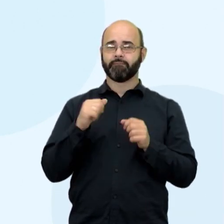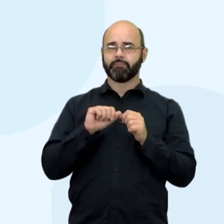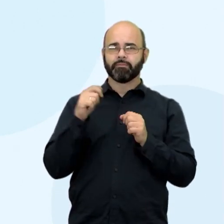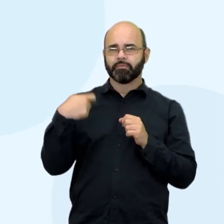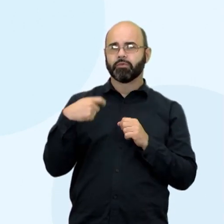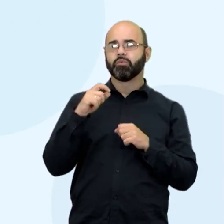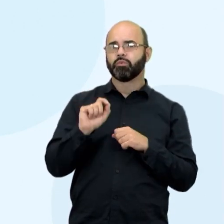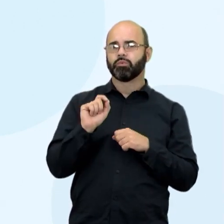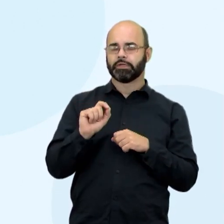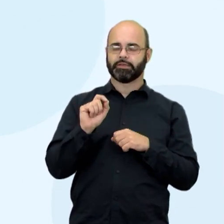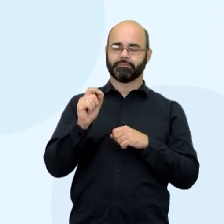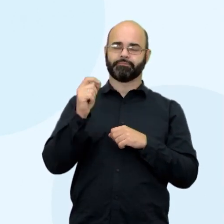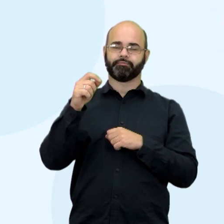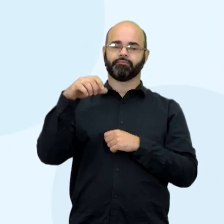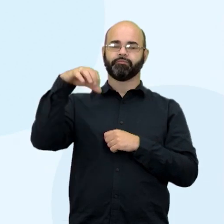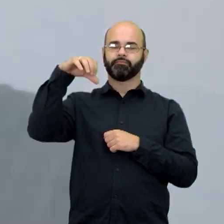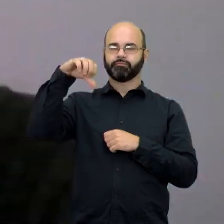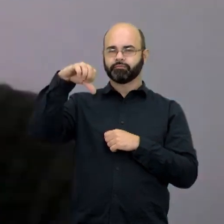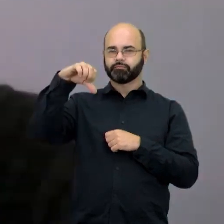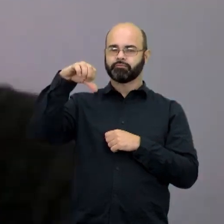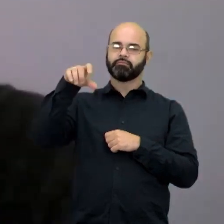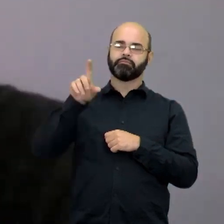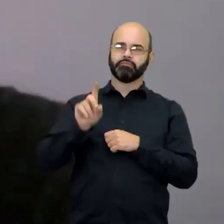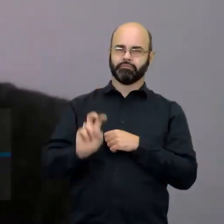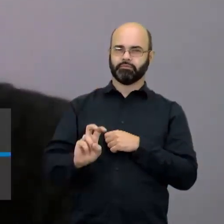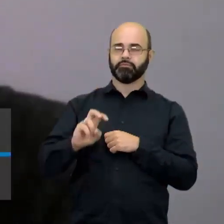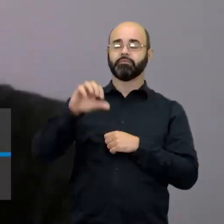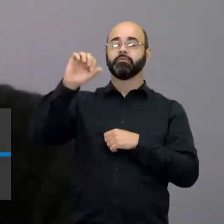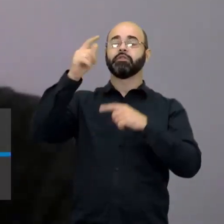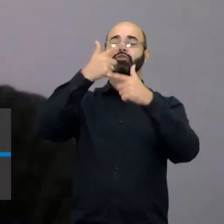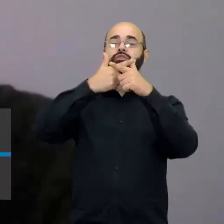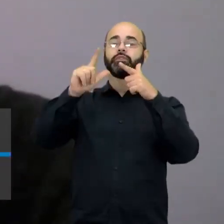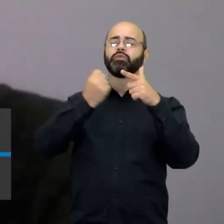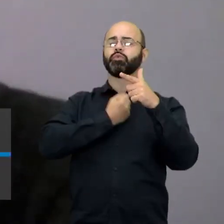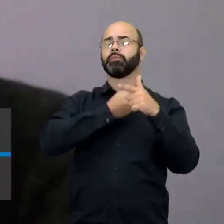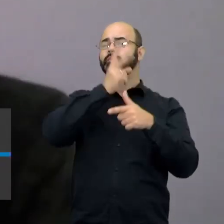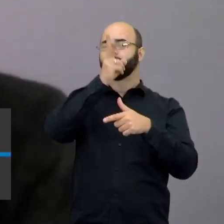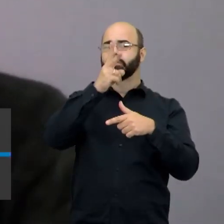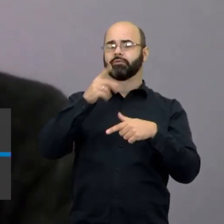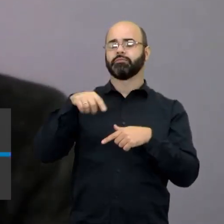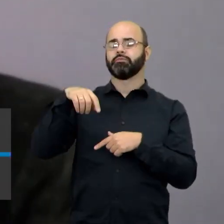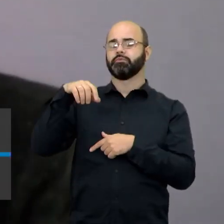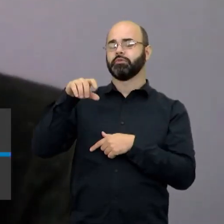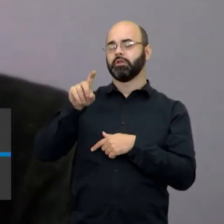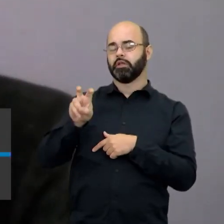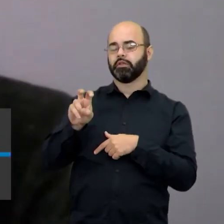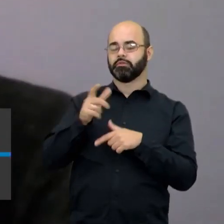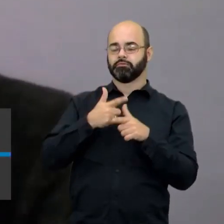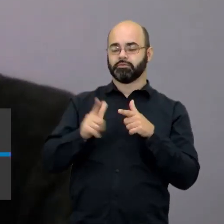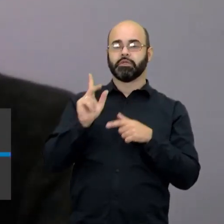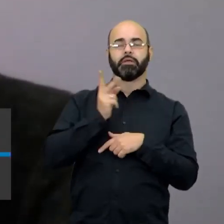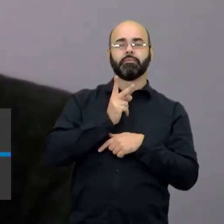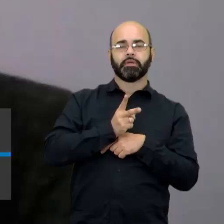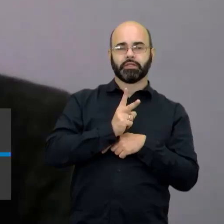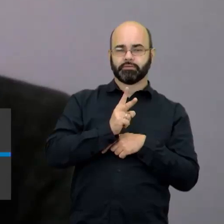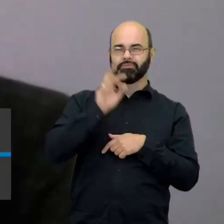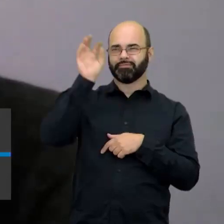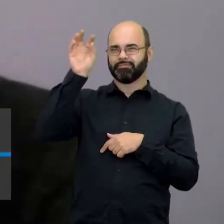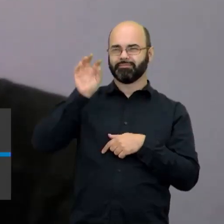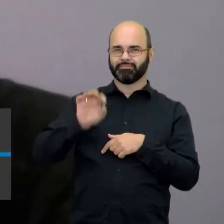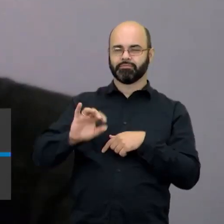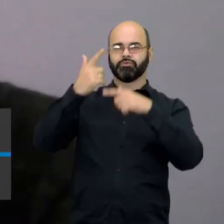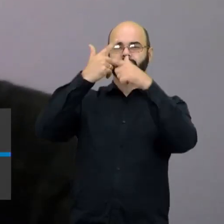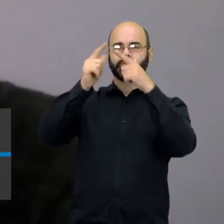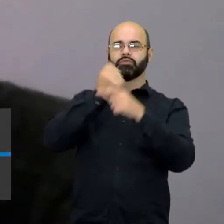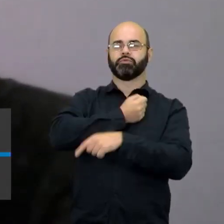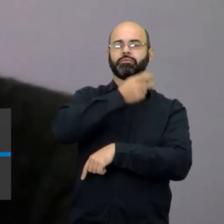cima e o número de baixo pelo mesmo valor para que os resultados se mantenham, né? Ou seja, eu troque somente